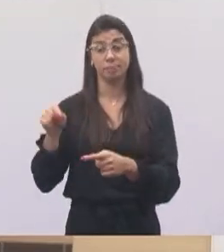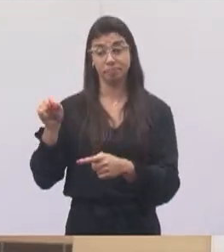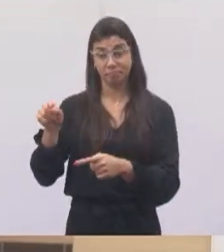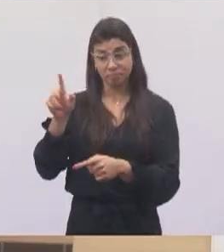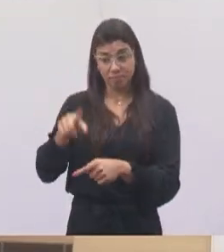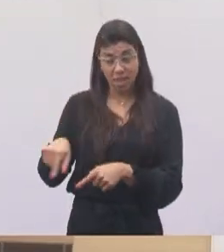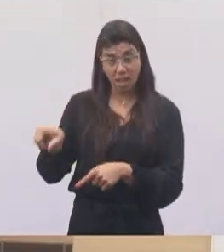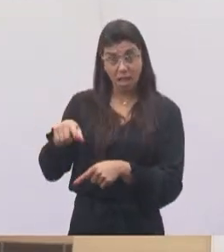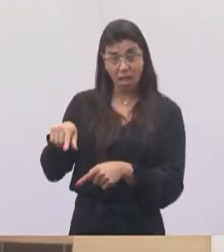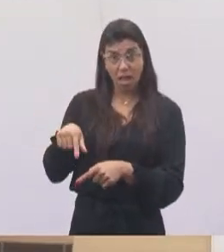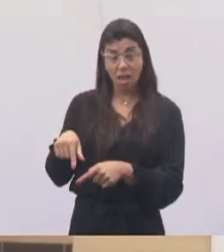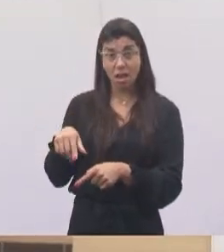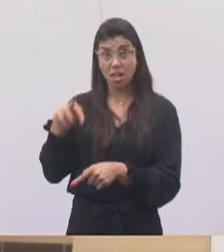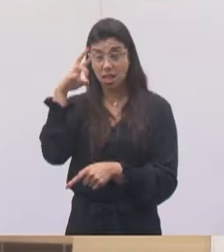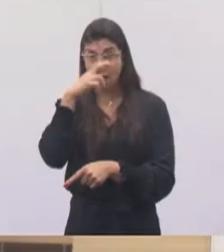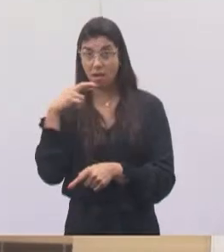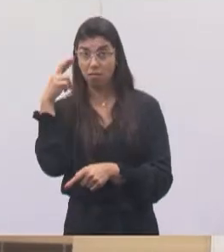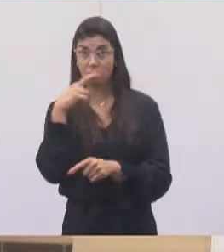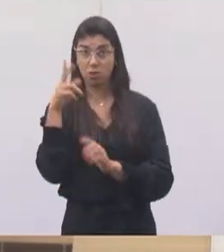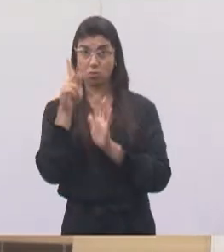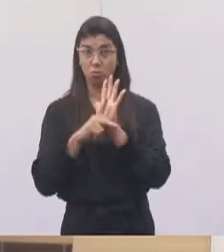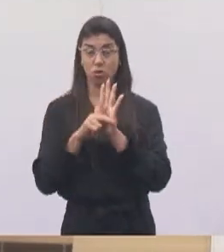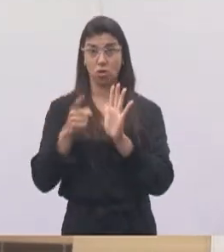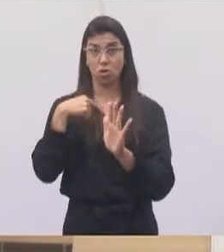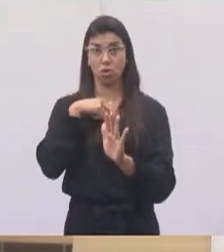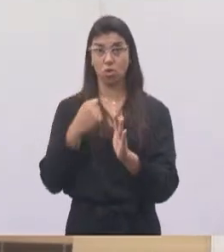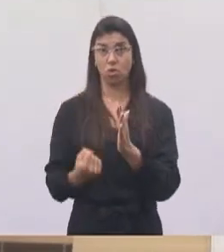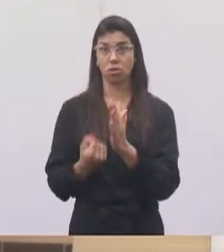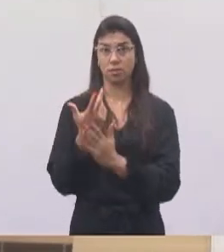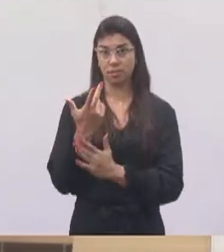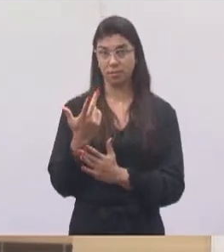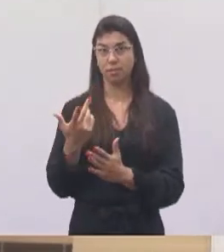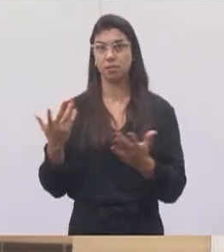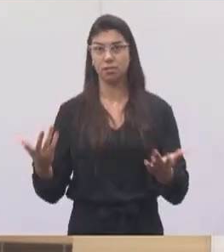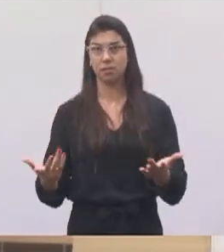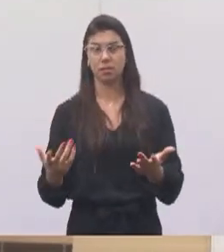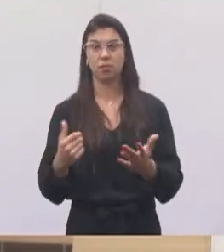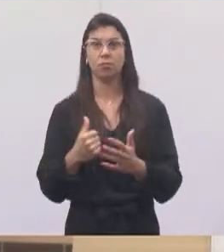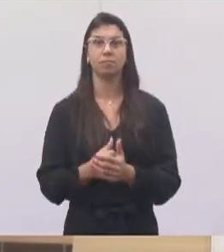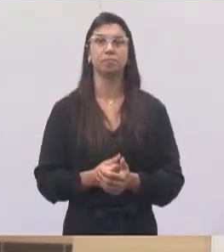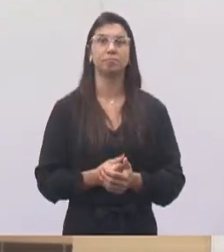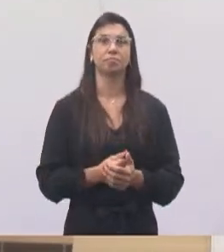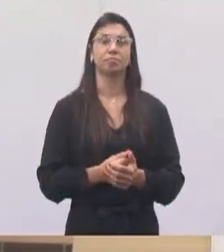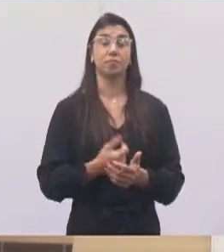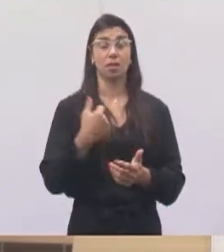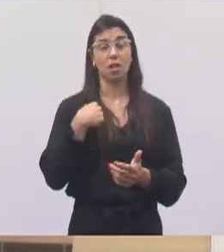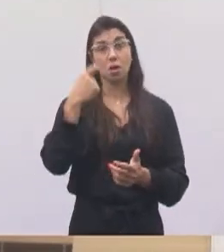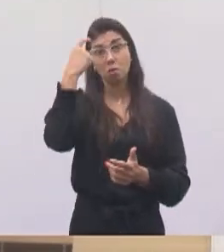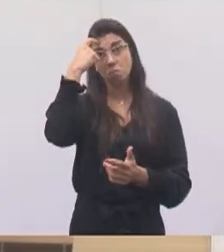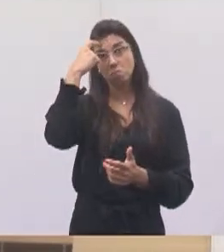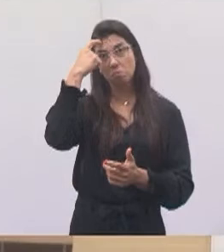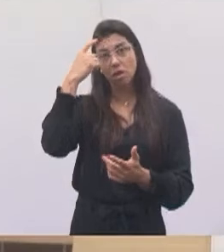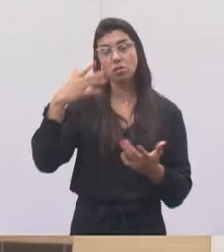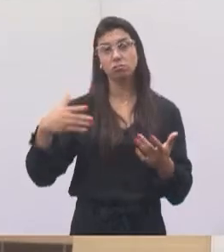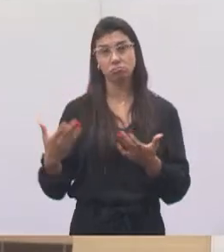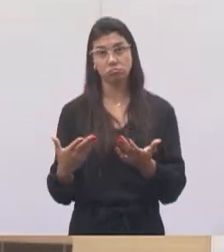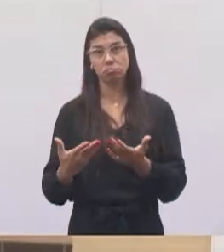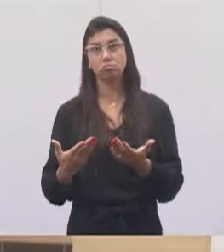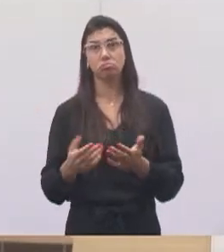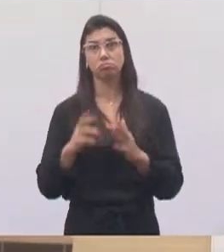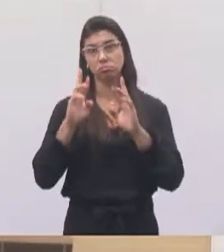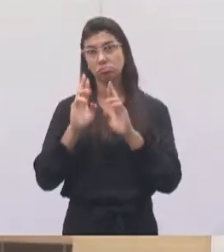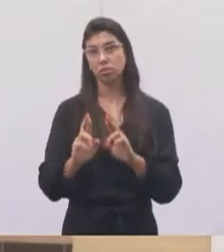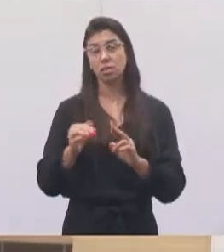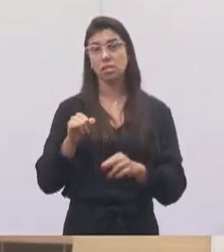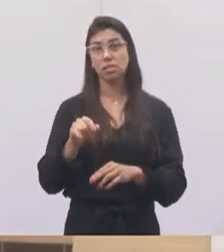que tem que ser mudado aqui, e não através de outras interferências, tá? Eu penso assim e é assim que eu estou agindo agora. Se eu